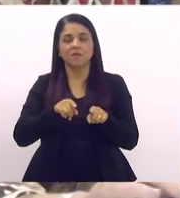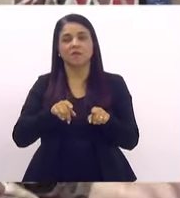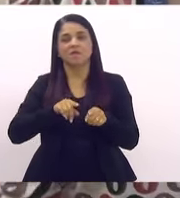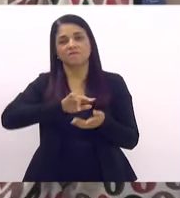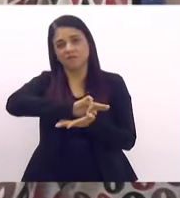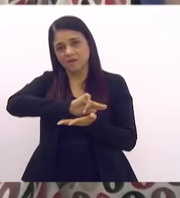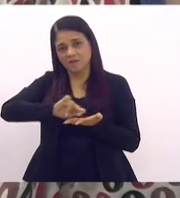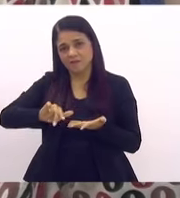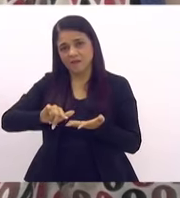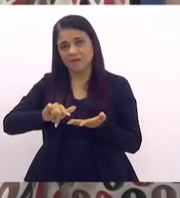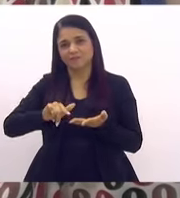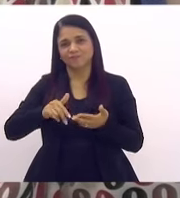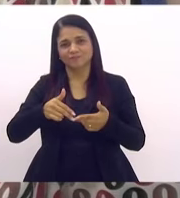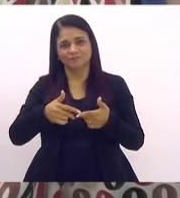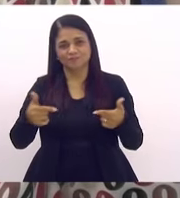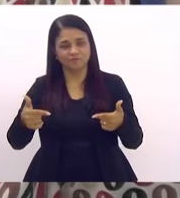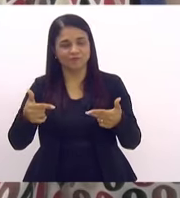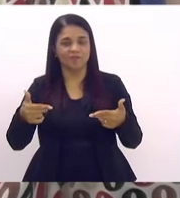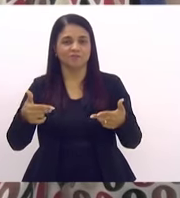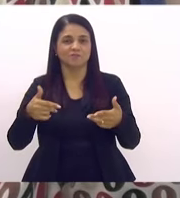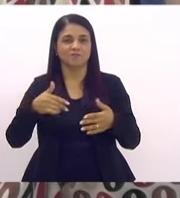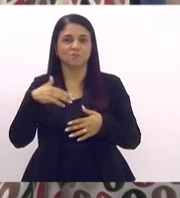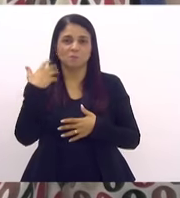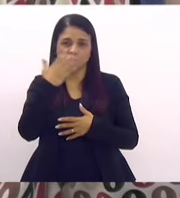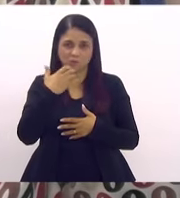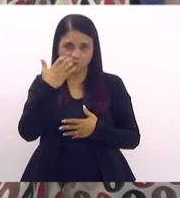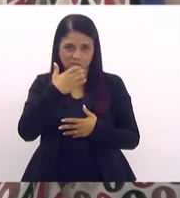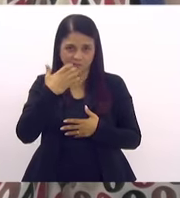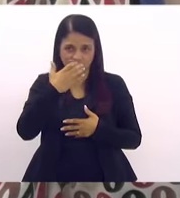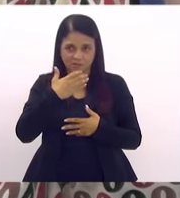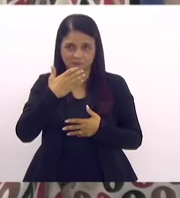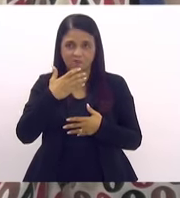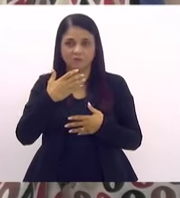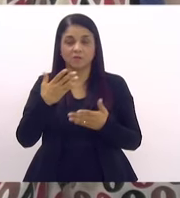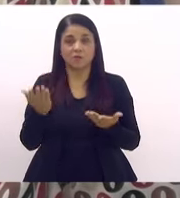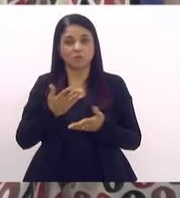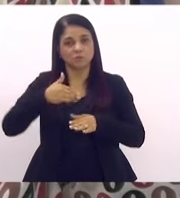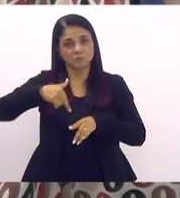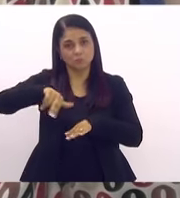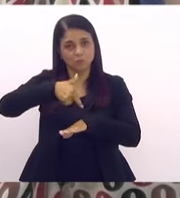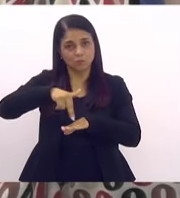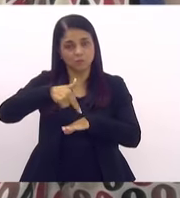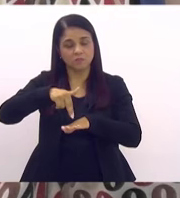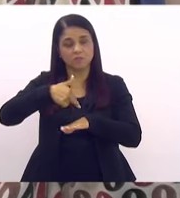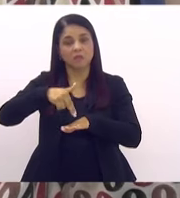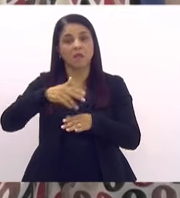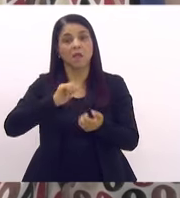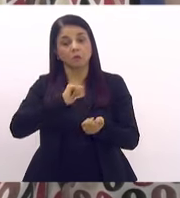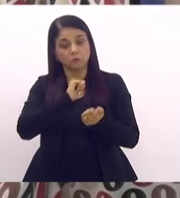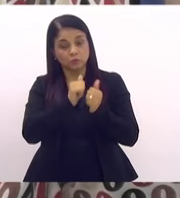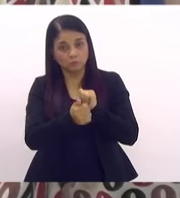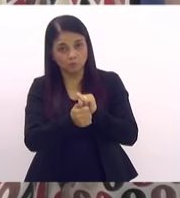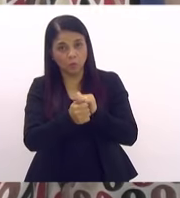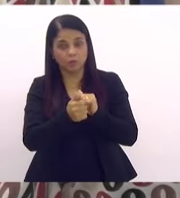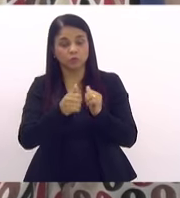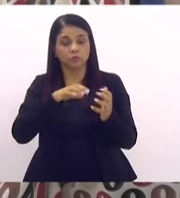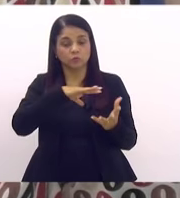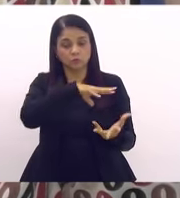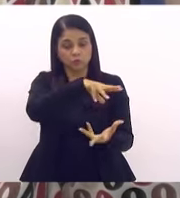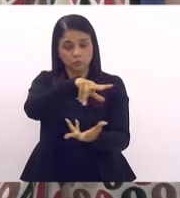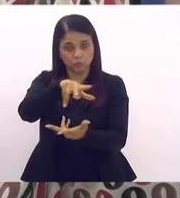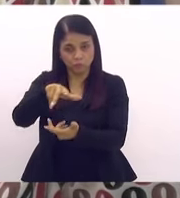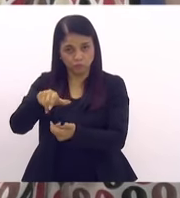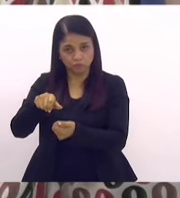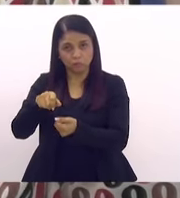variedades muito mais amplas nos estilos musicais, hoje, mais que uma dança, o break é um esporte mundialmente